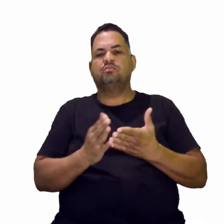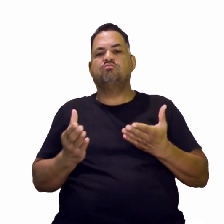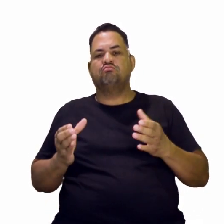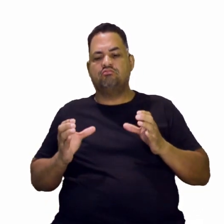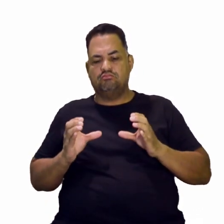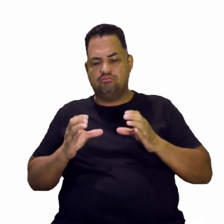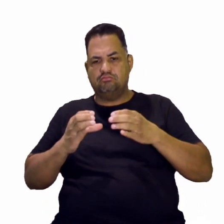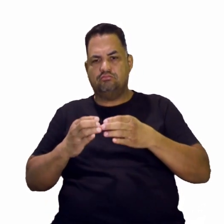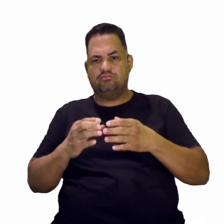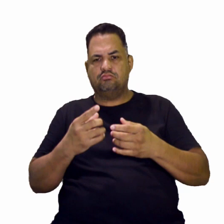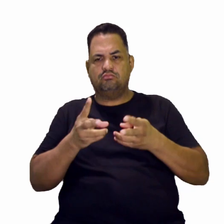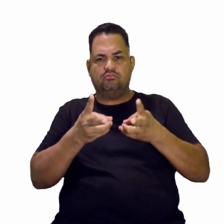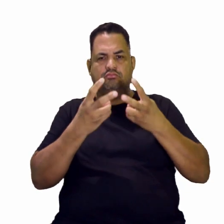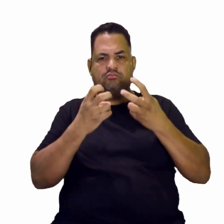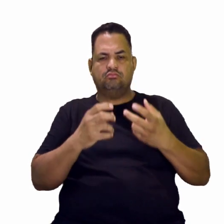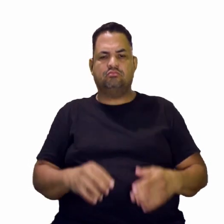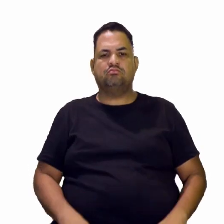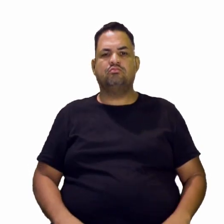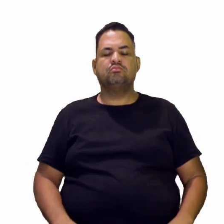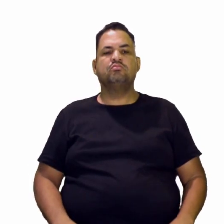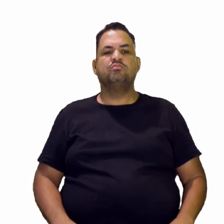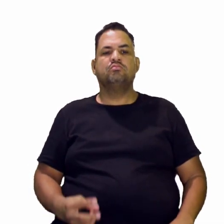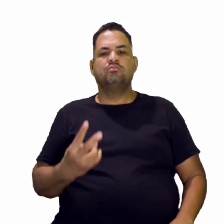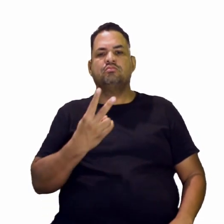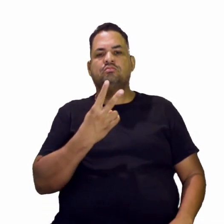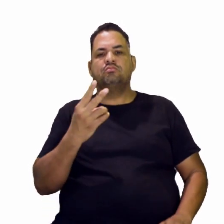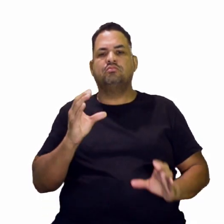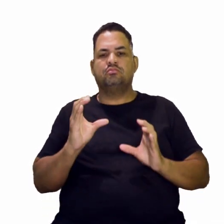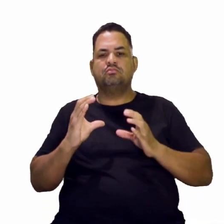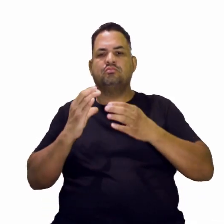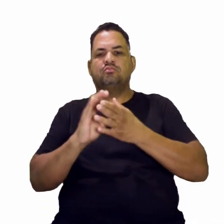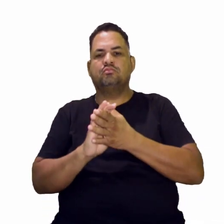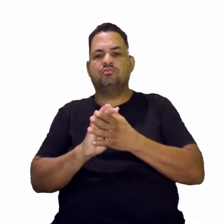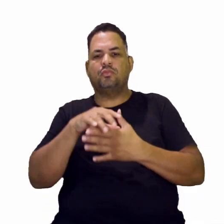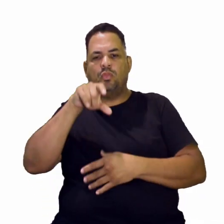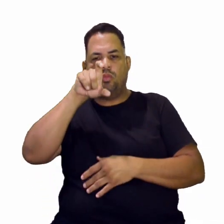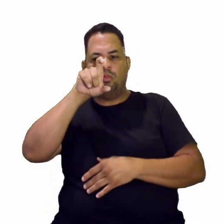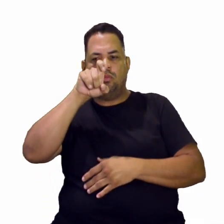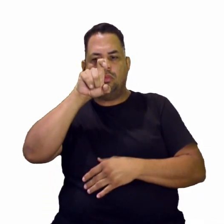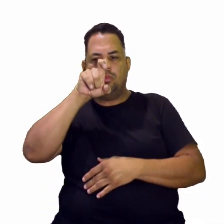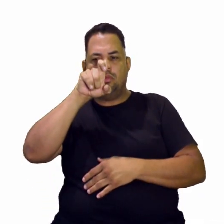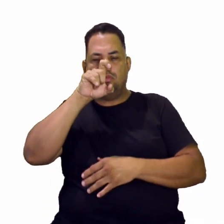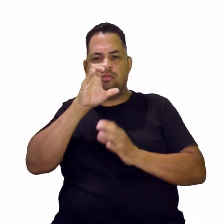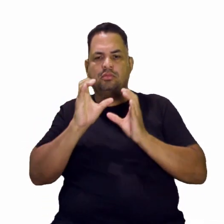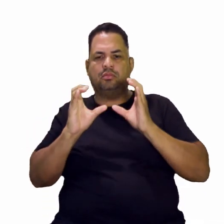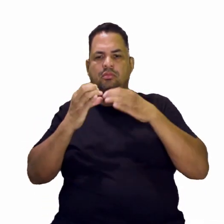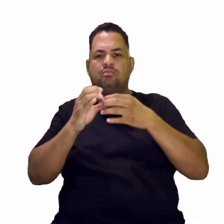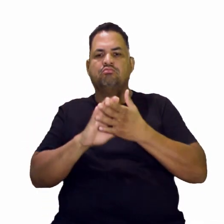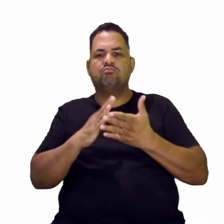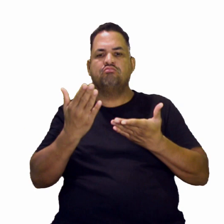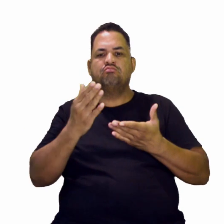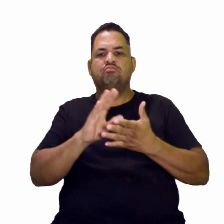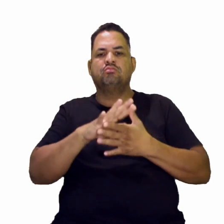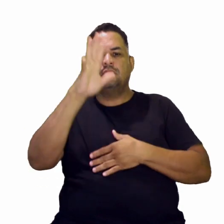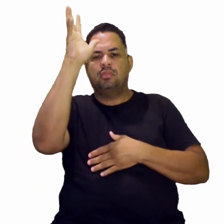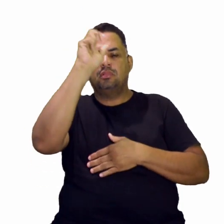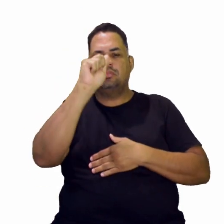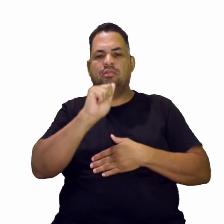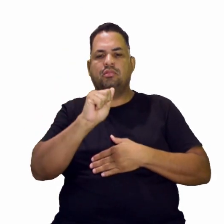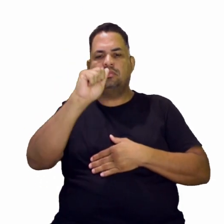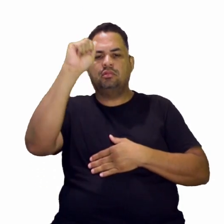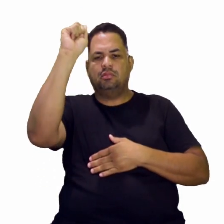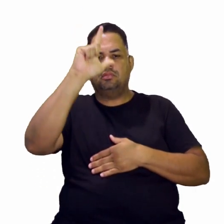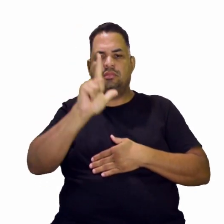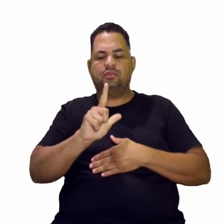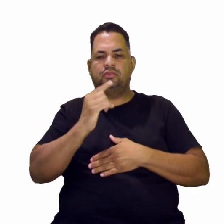mesma espécie. Você percebe aqui um grupo de ararinhas azuis aí, né? Você não vê algo diferente aí, em termos de animais,